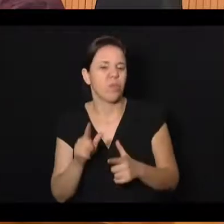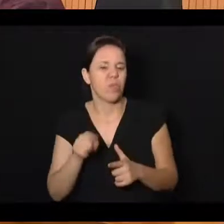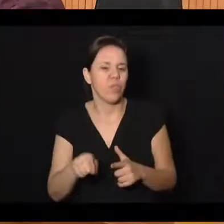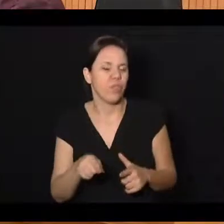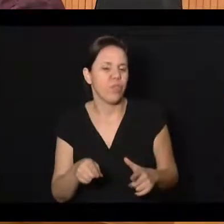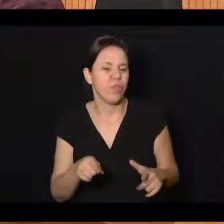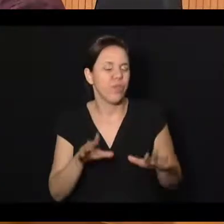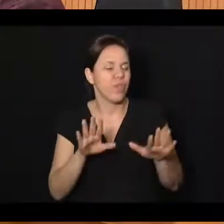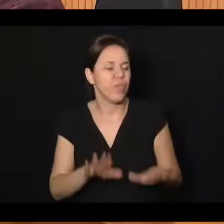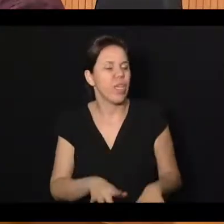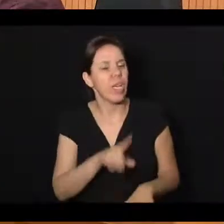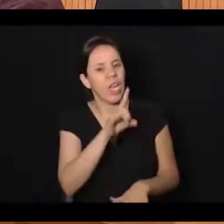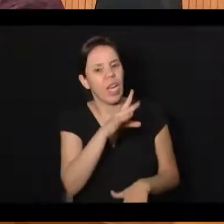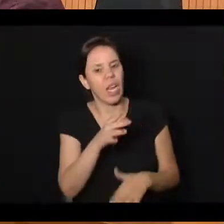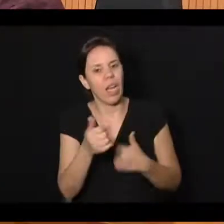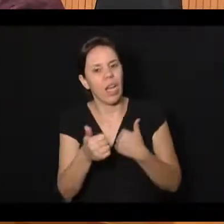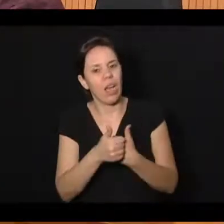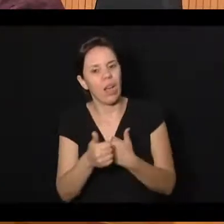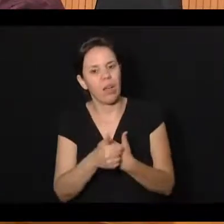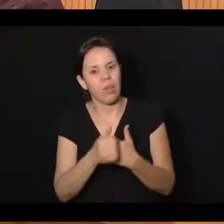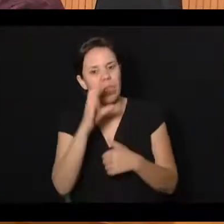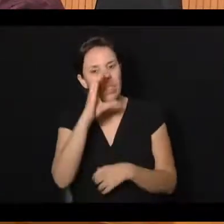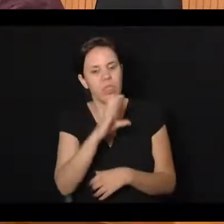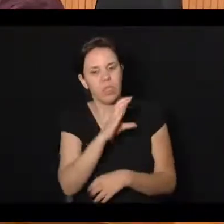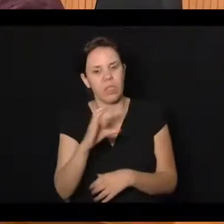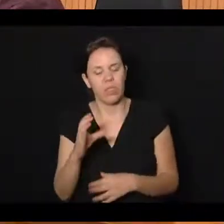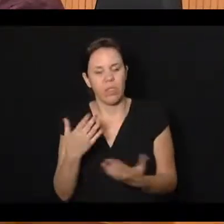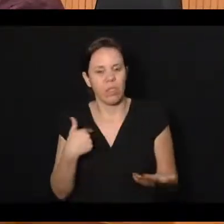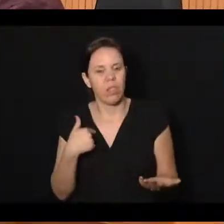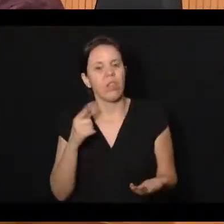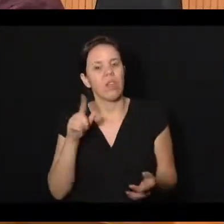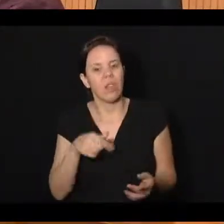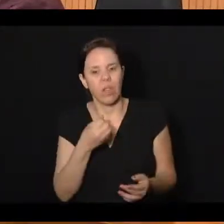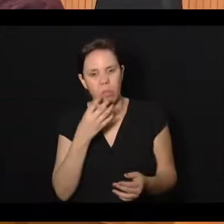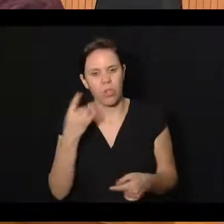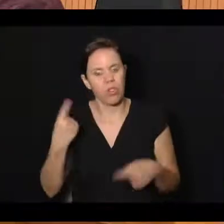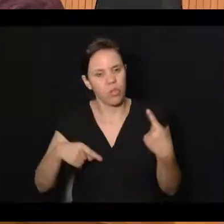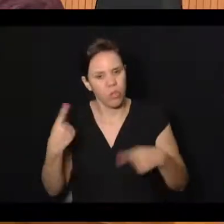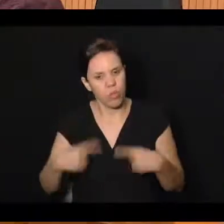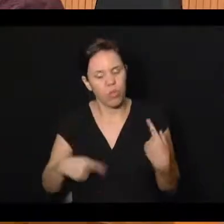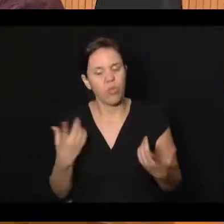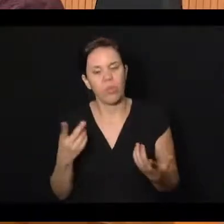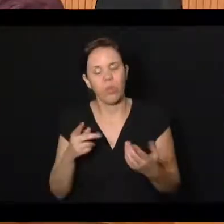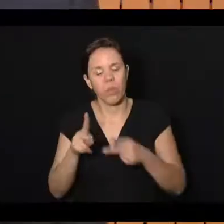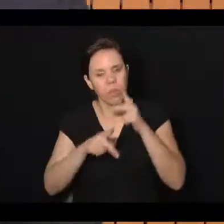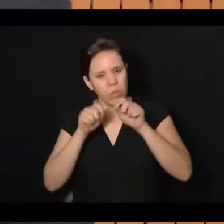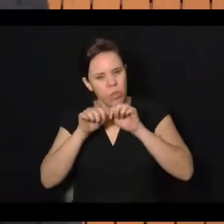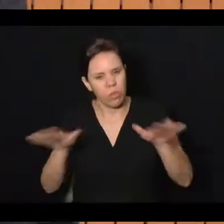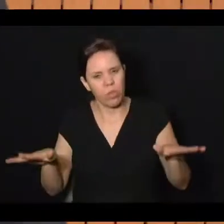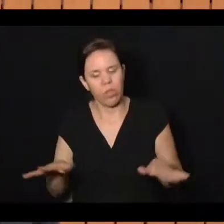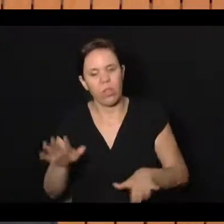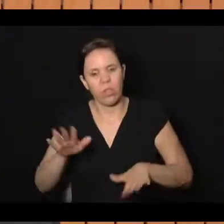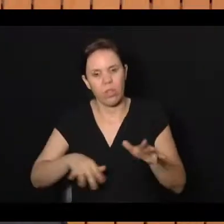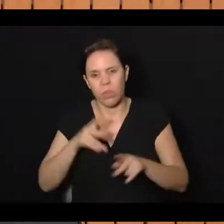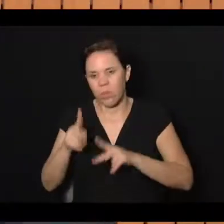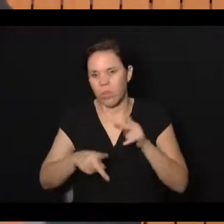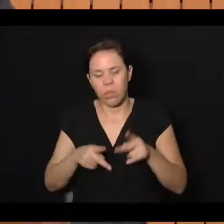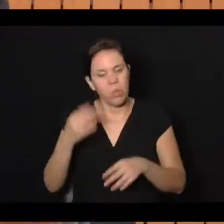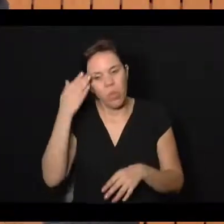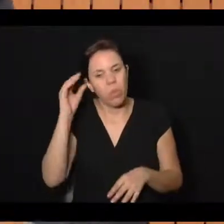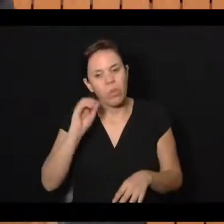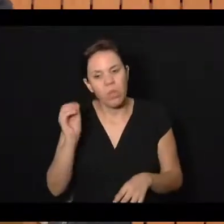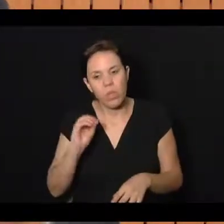catedral principalmente à noite é bom a gente a gente discute isso fala população que muitas vezes a população não entende